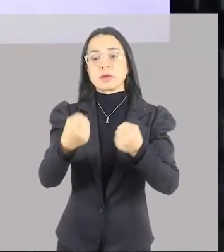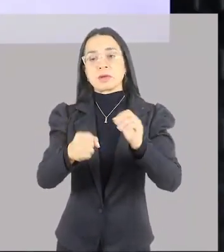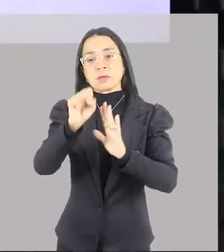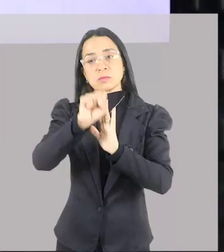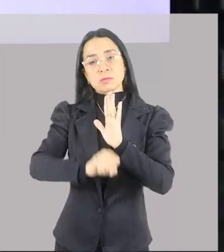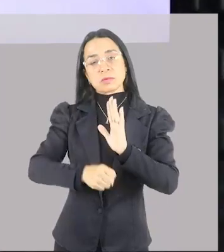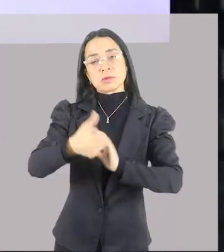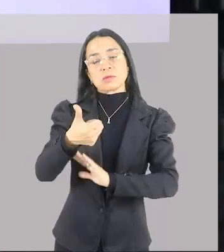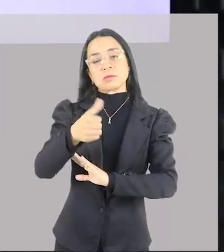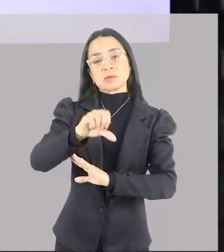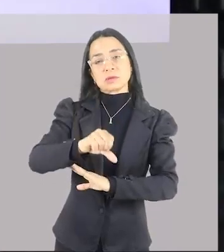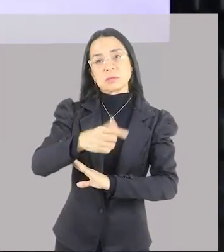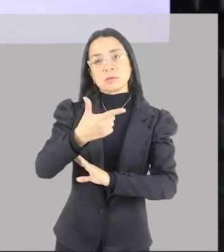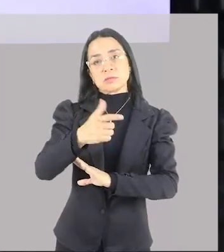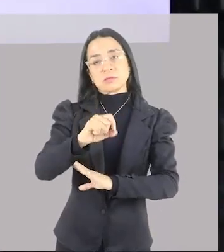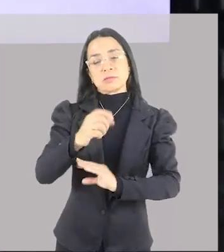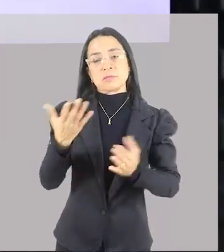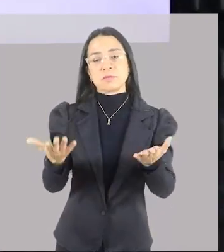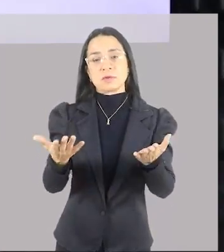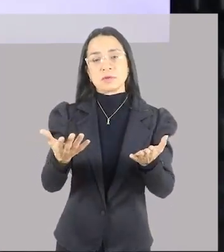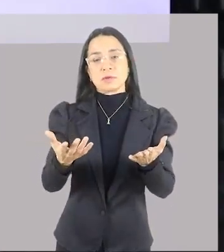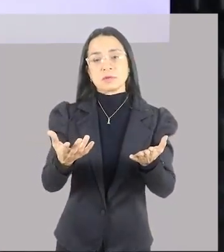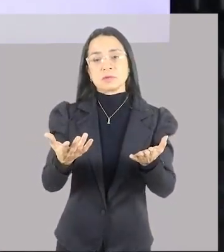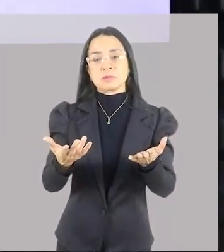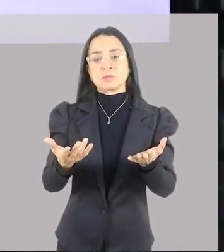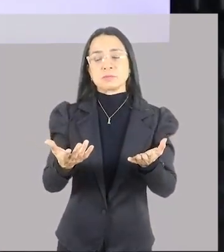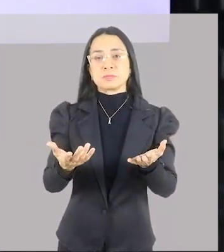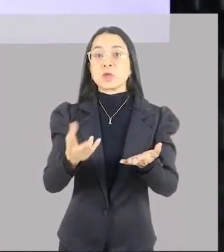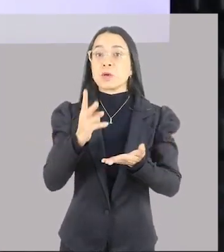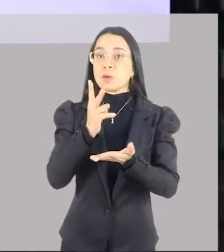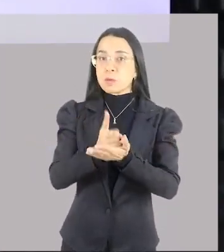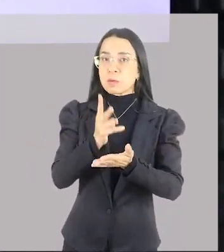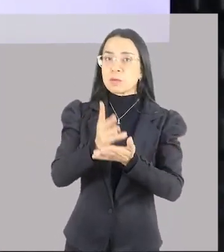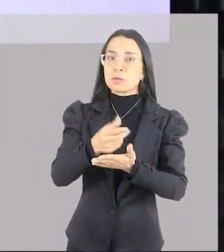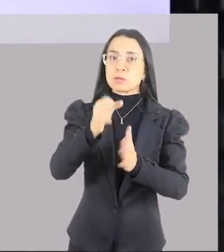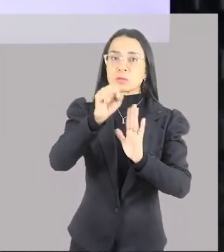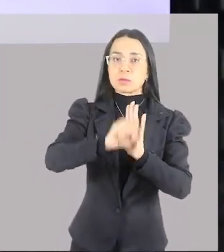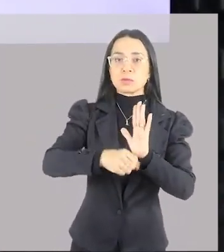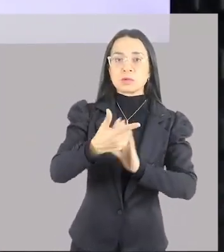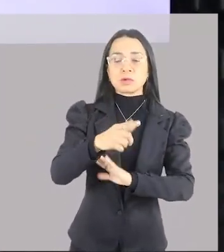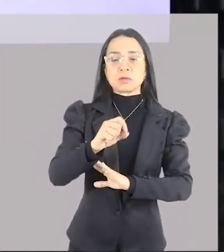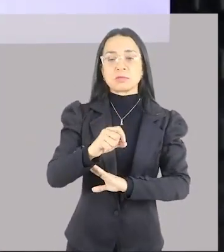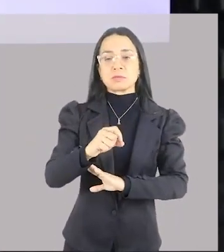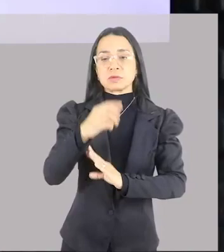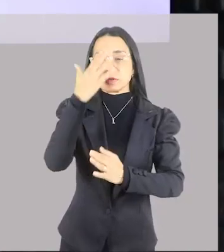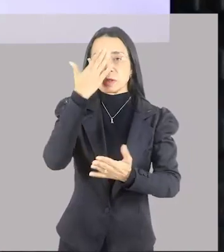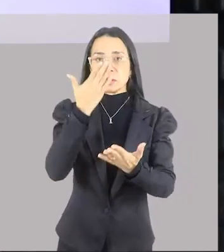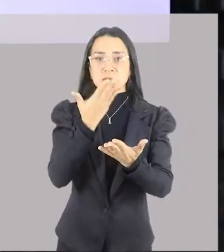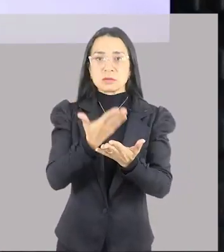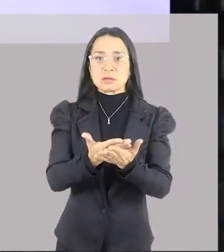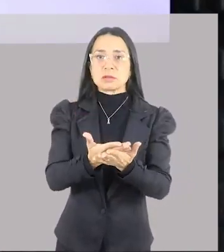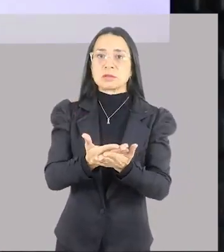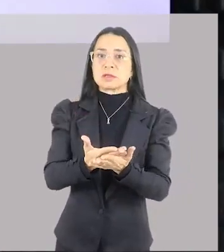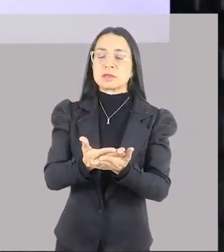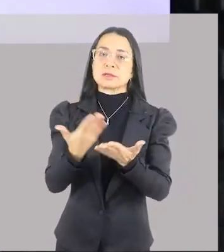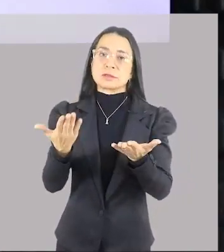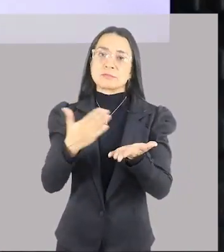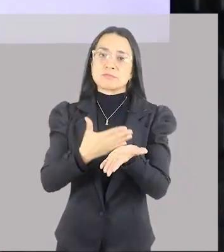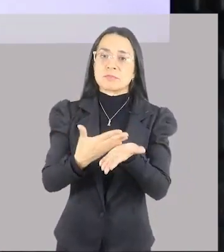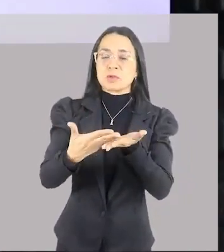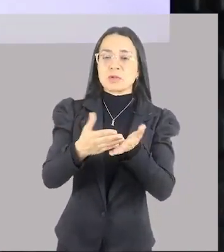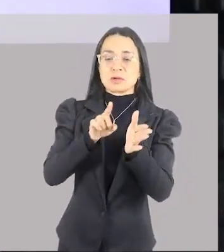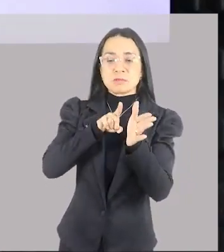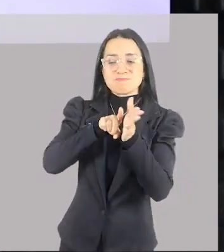XIX, né? Século XX, aí intensifica um pouco mais. As certezas passavam a ser questionadas, então passa a